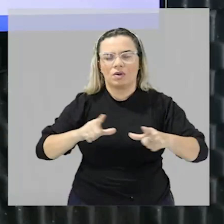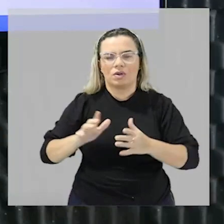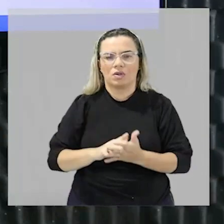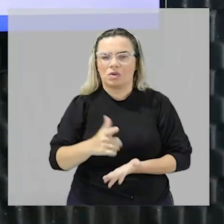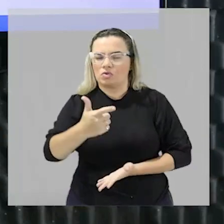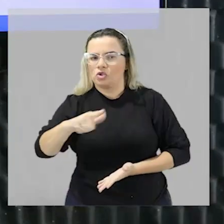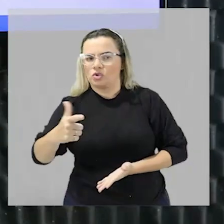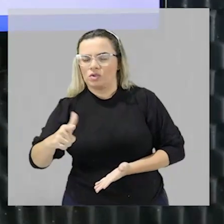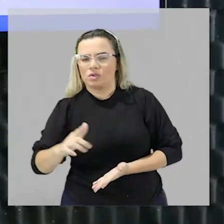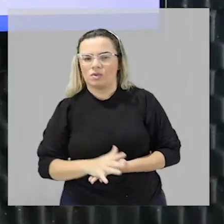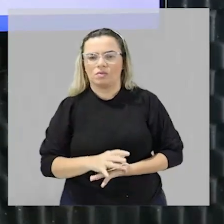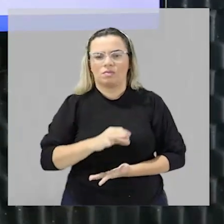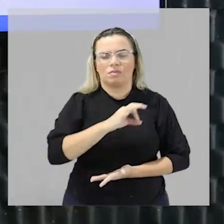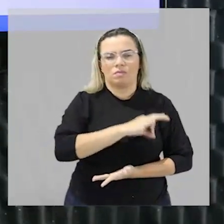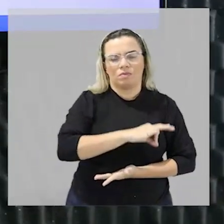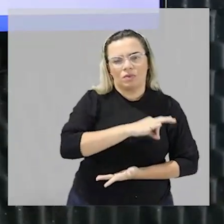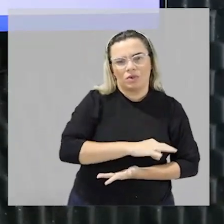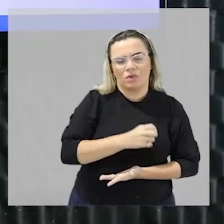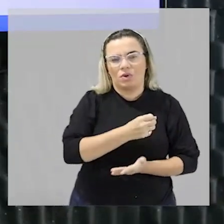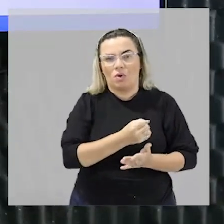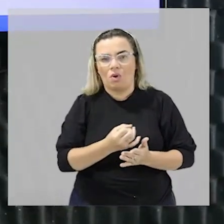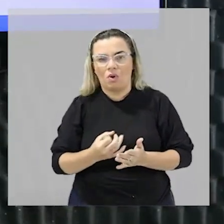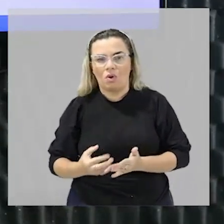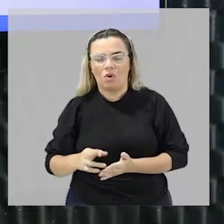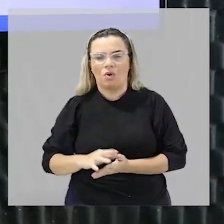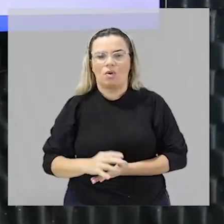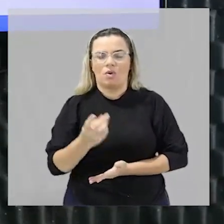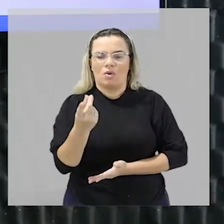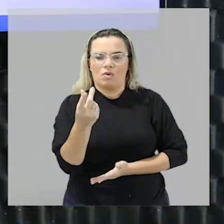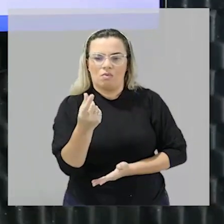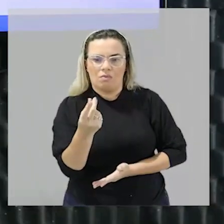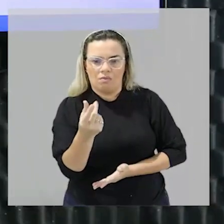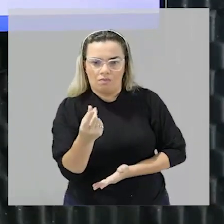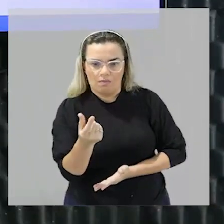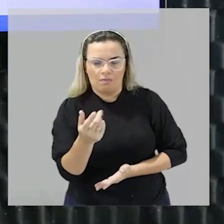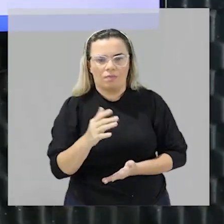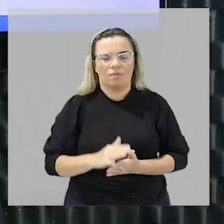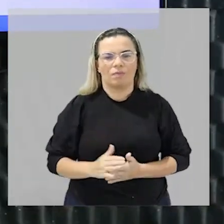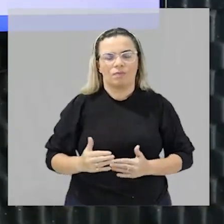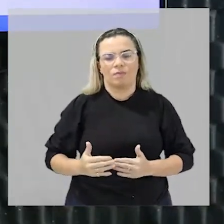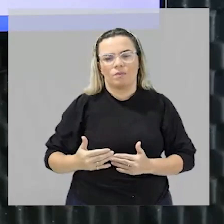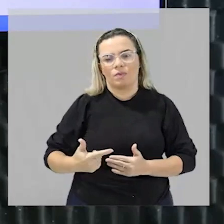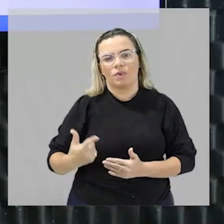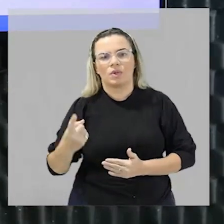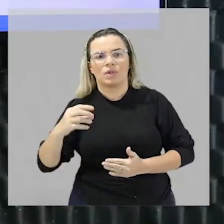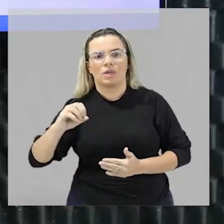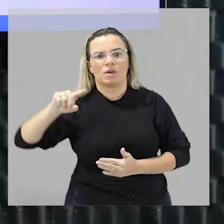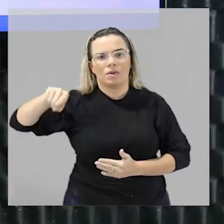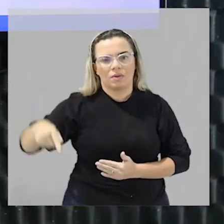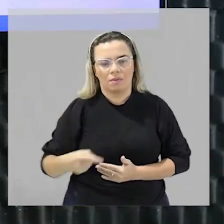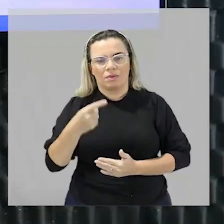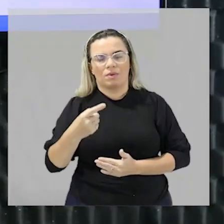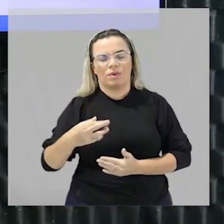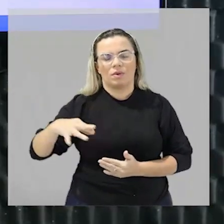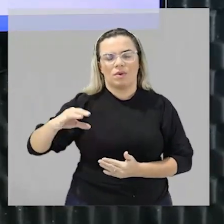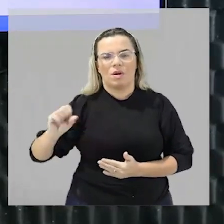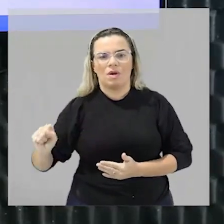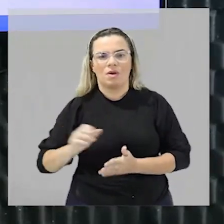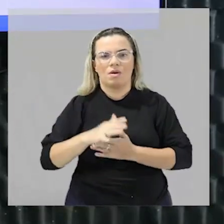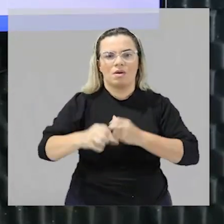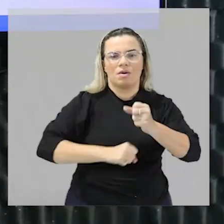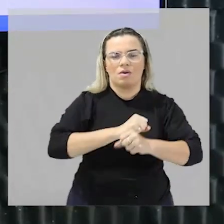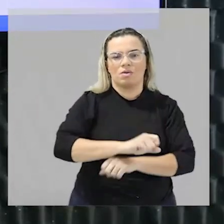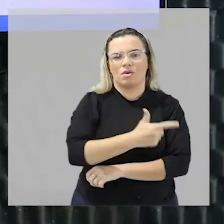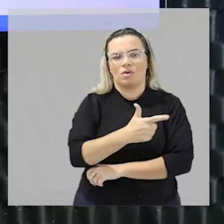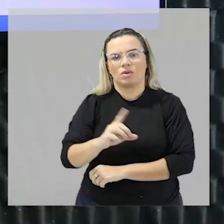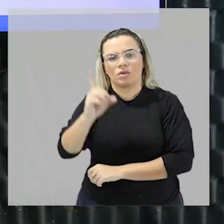ganharem uma determinada quantidade ou ter uma renda até 100 mil réis anual, não tem